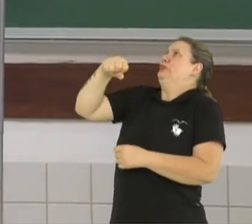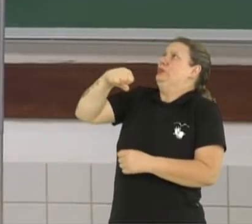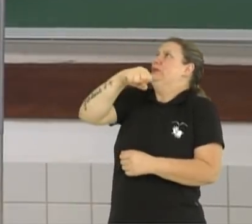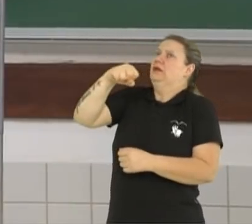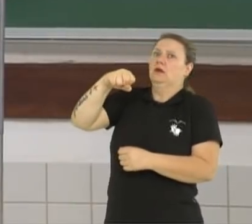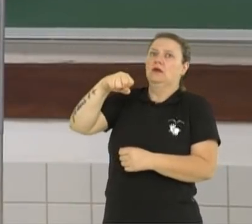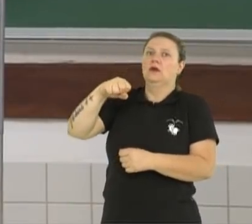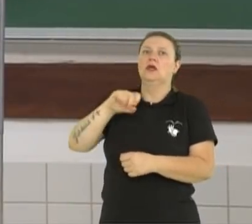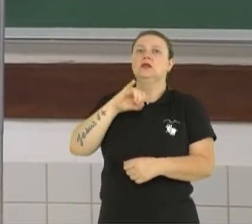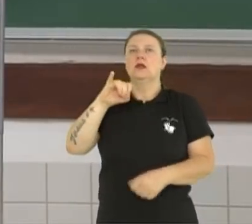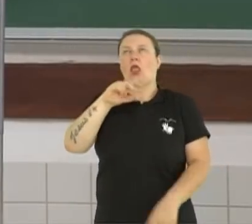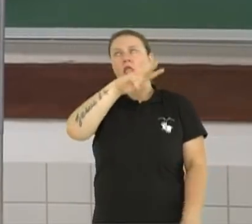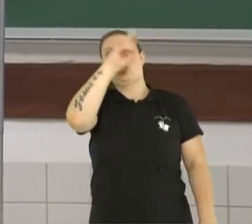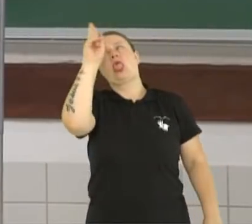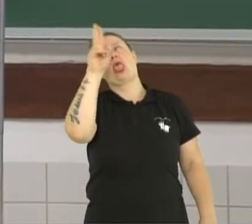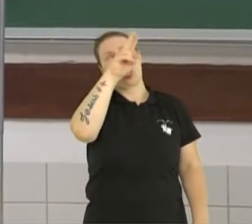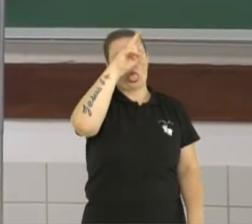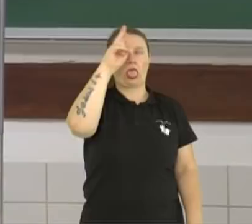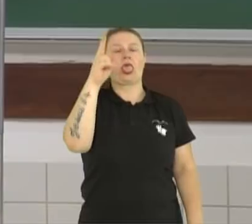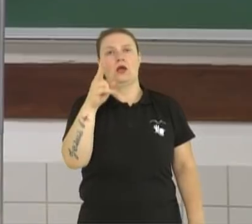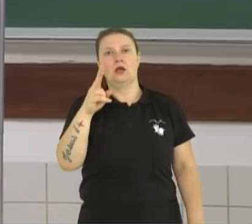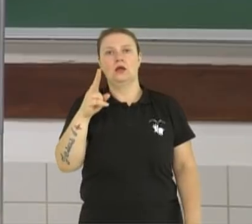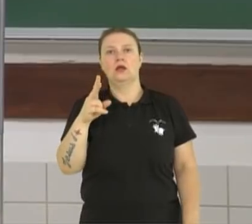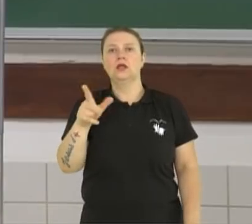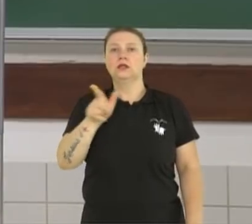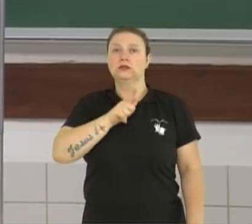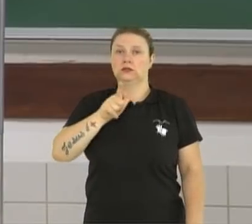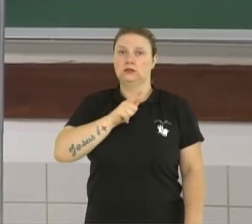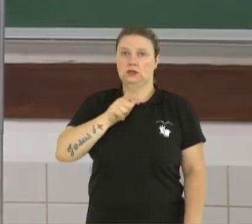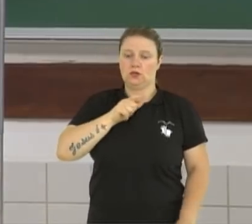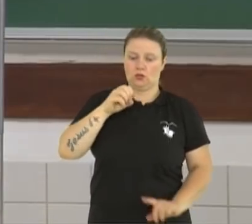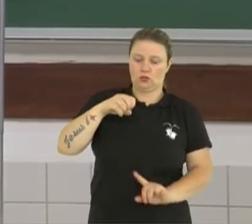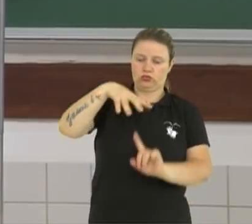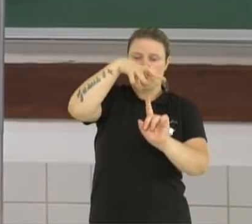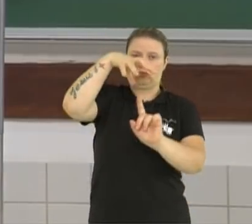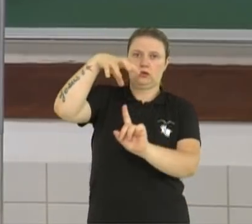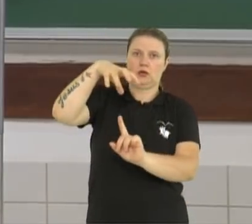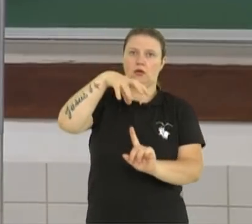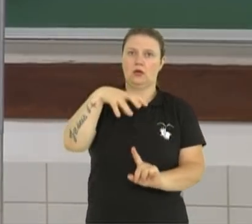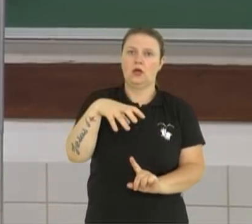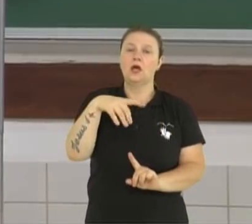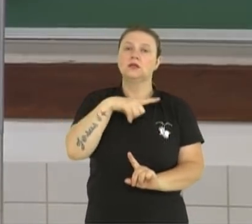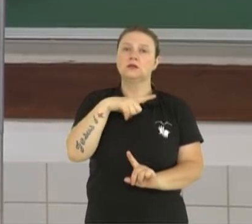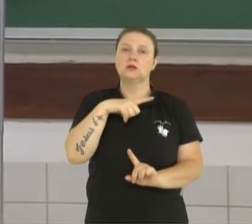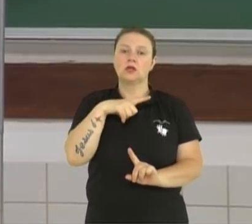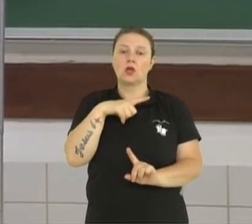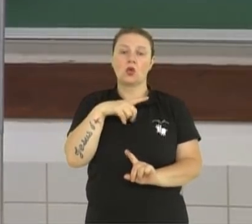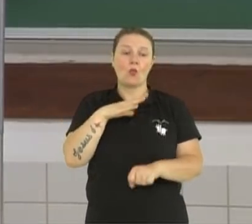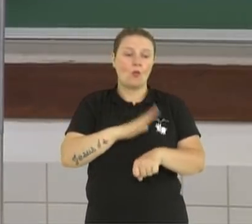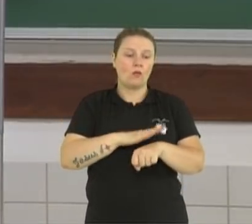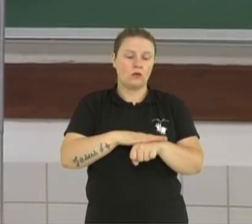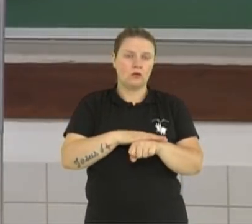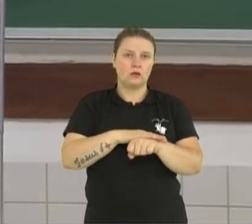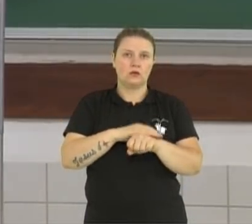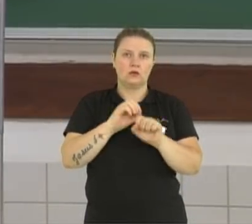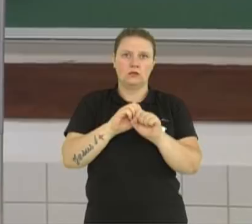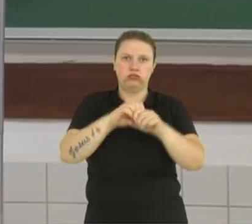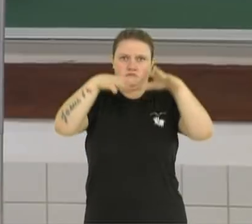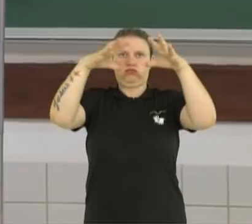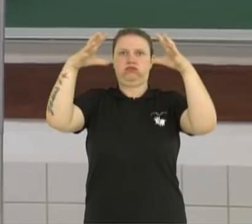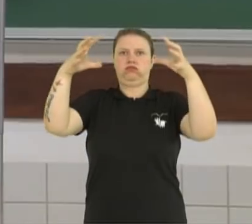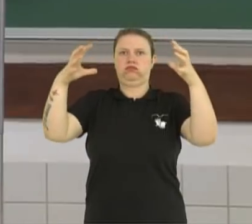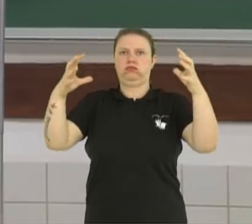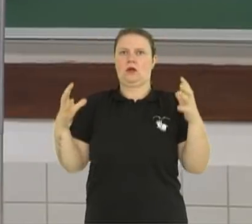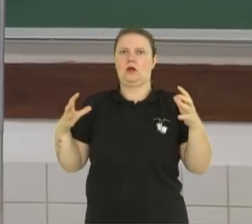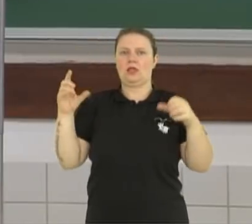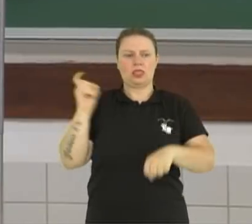eu desmaiar? O paraquedas ele tem um equipamento que quando ele chega numa determinada altitude, ele automaticamente vai abrir.